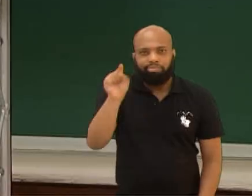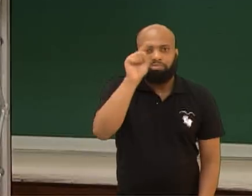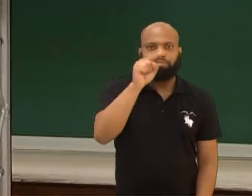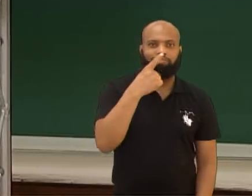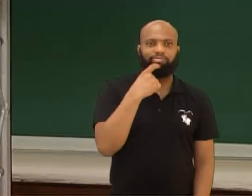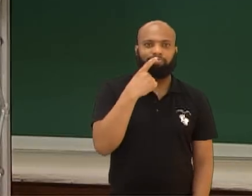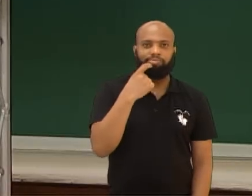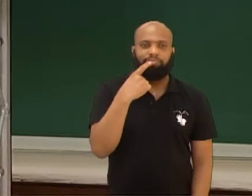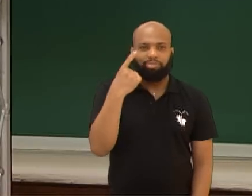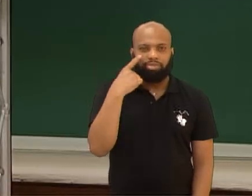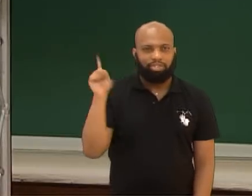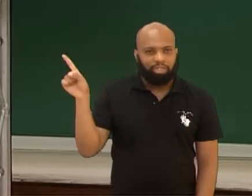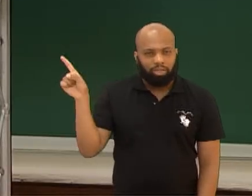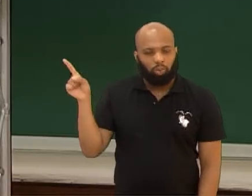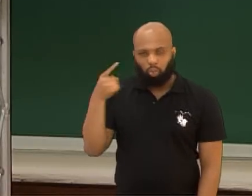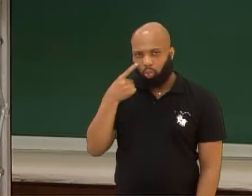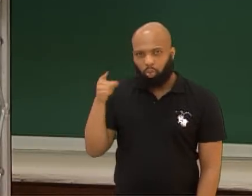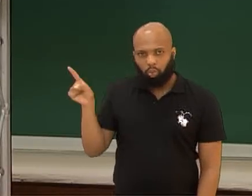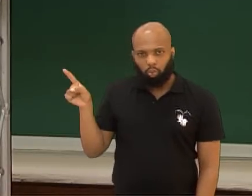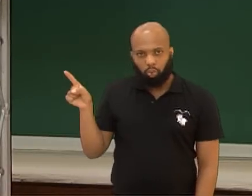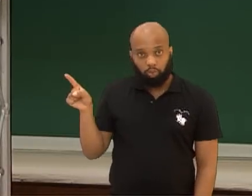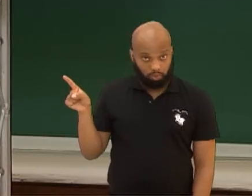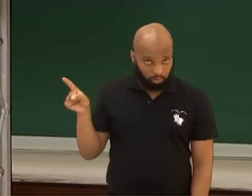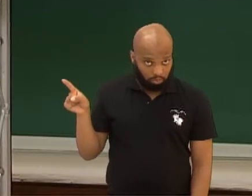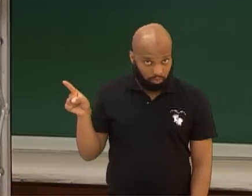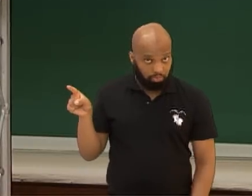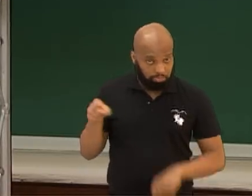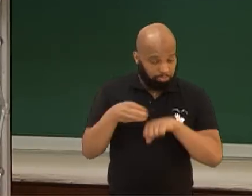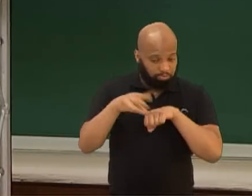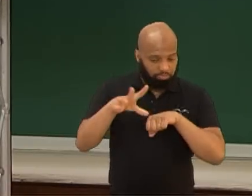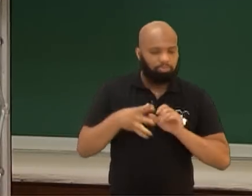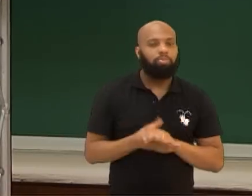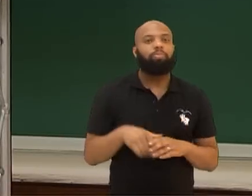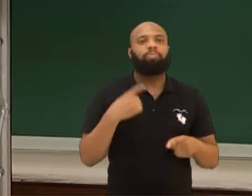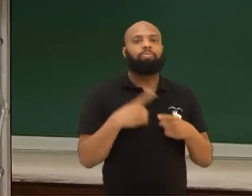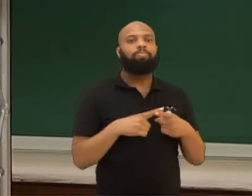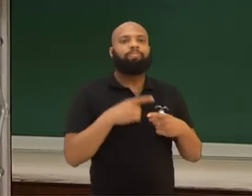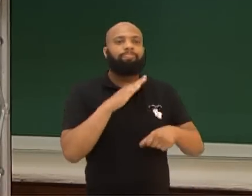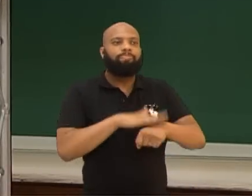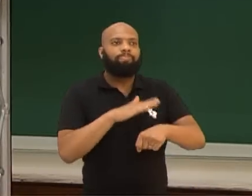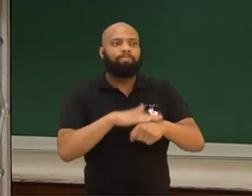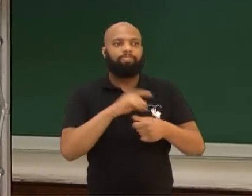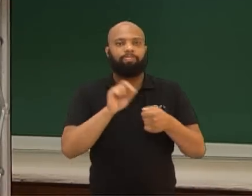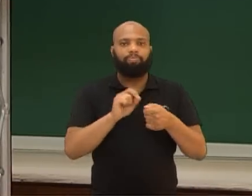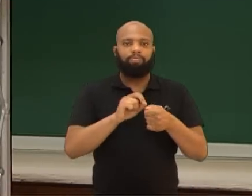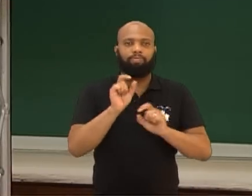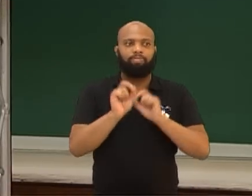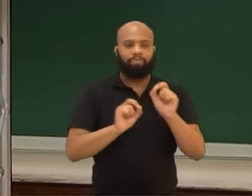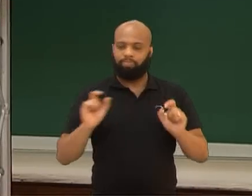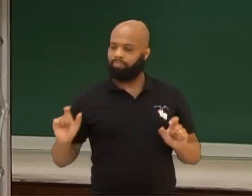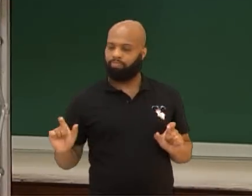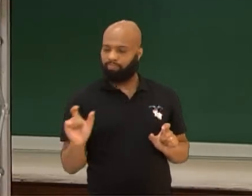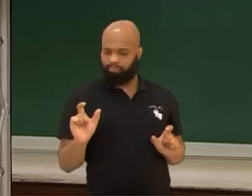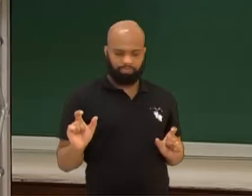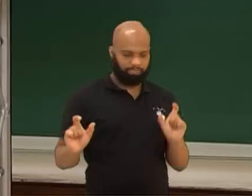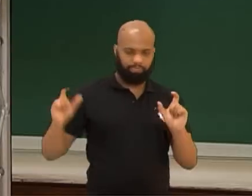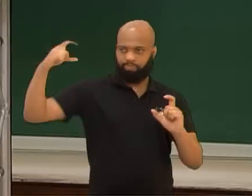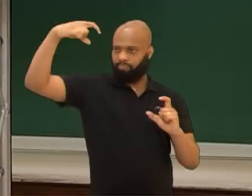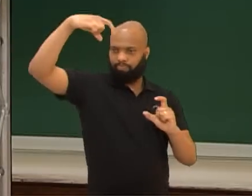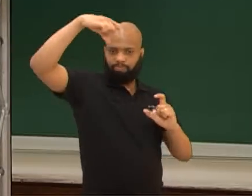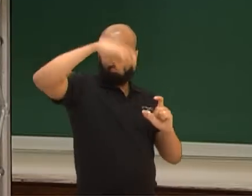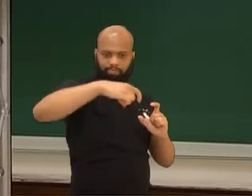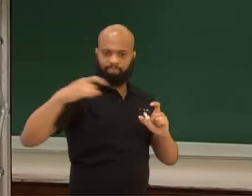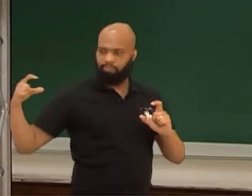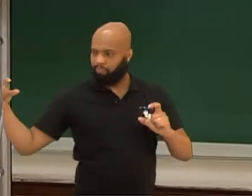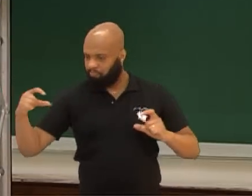essa circunferência em vermelho aqui? Ó, é uma dica. É que quando você encaixa o mosaico, você vai